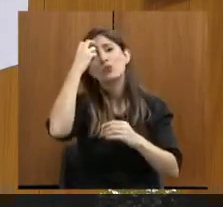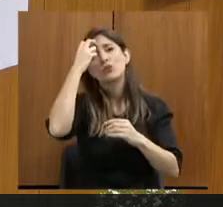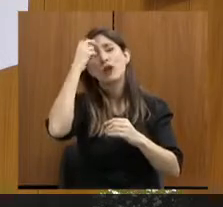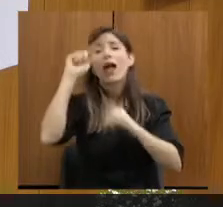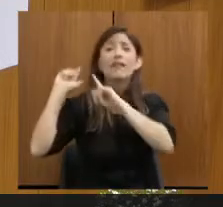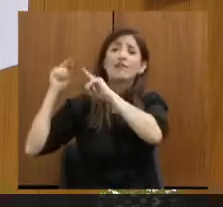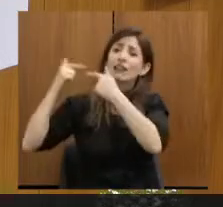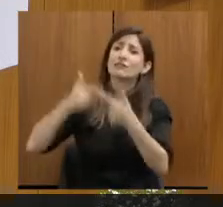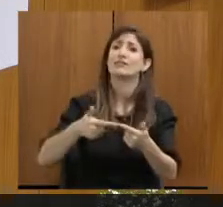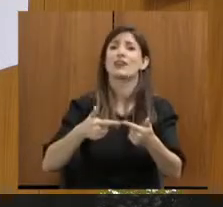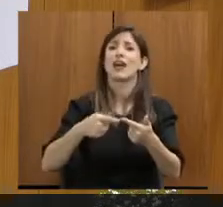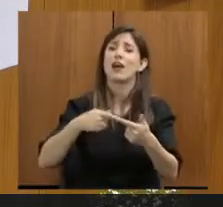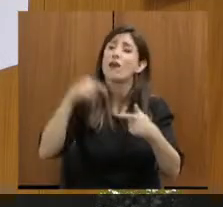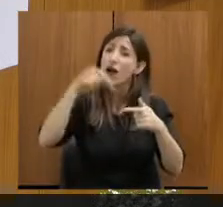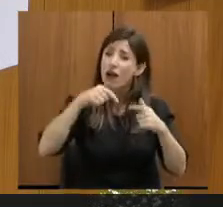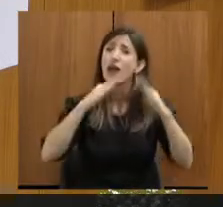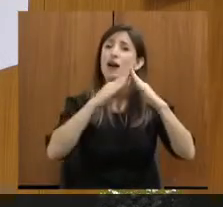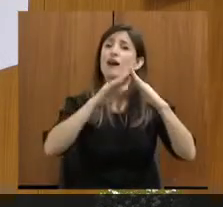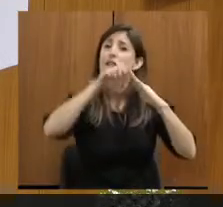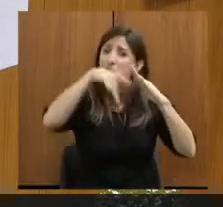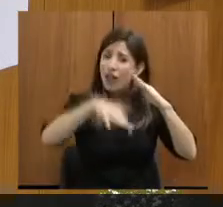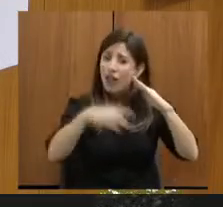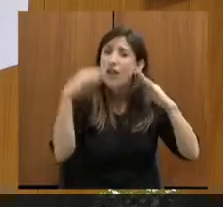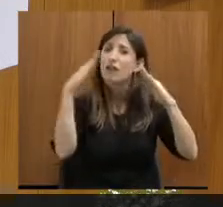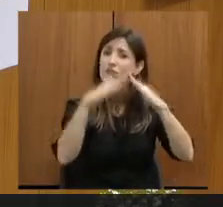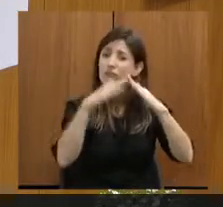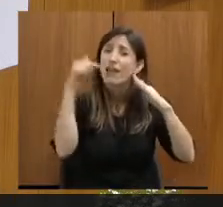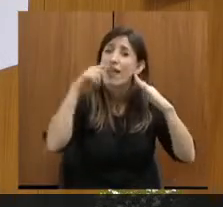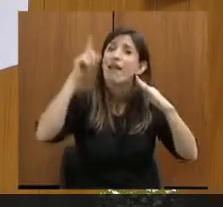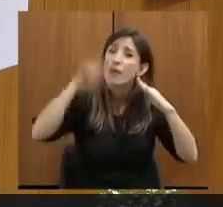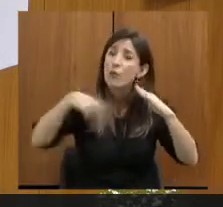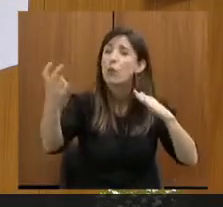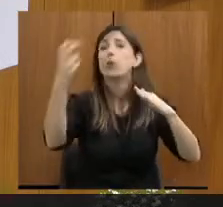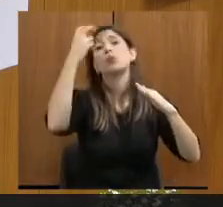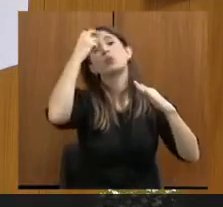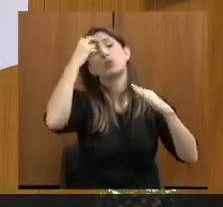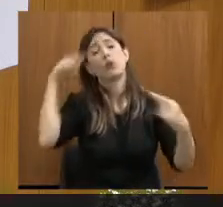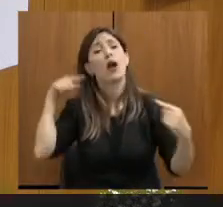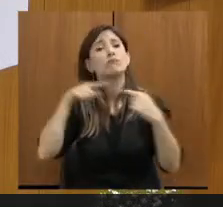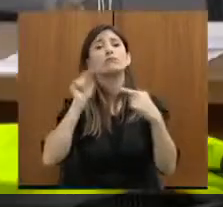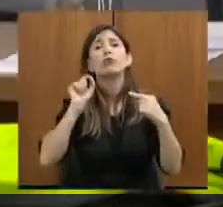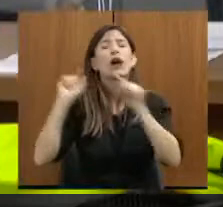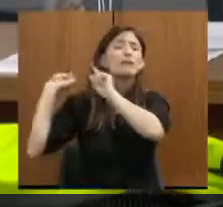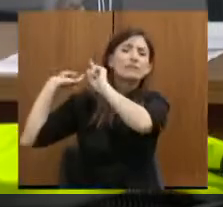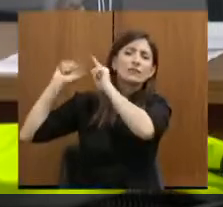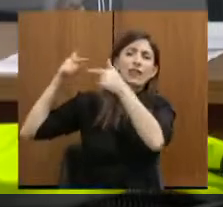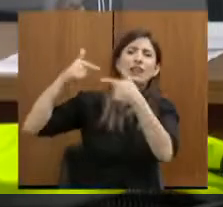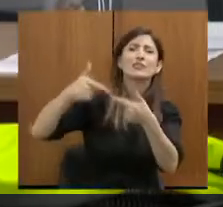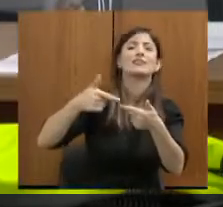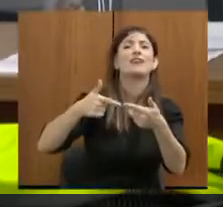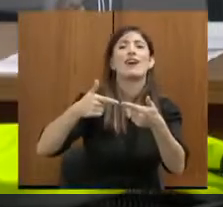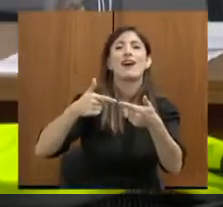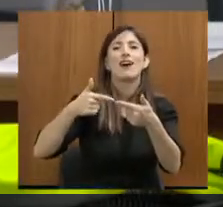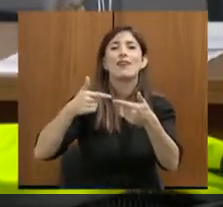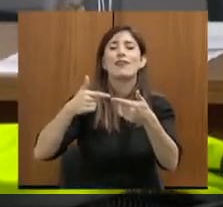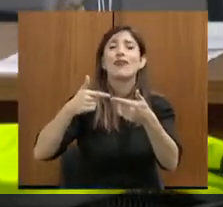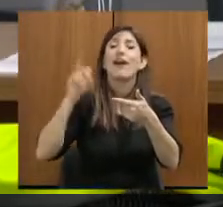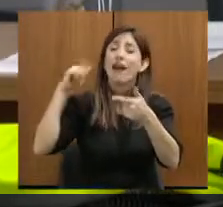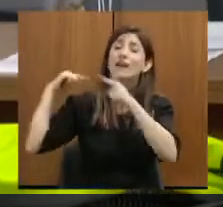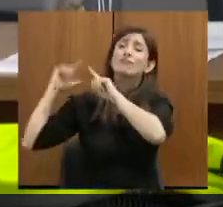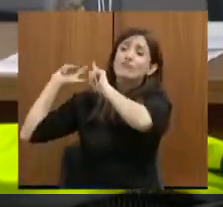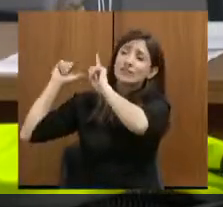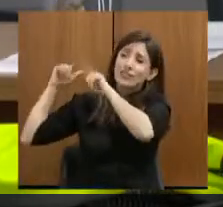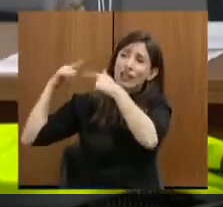e é um ponto e um ponto de tradição também um espaço tradicional ponte que nós trazemos a tradição